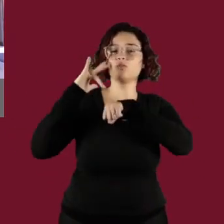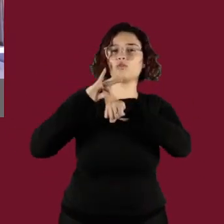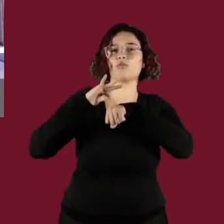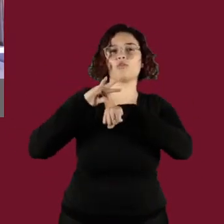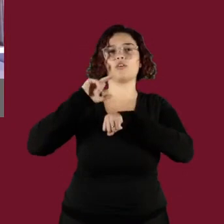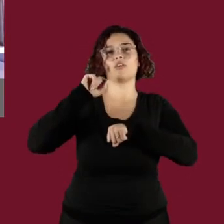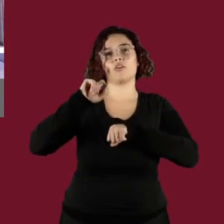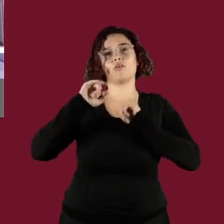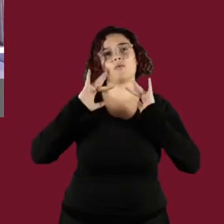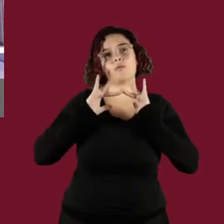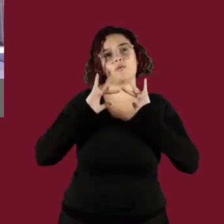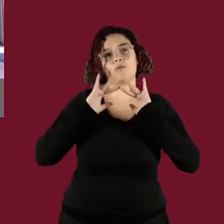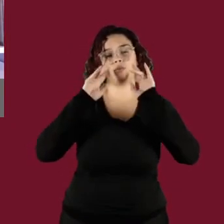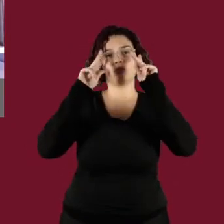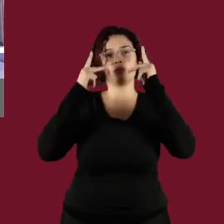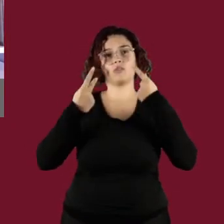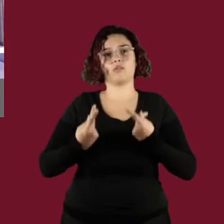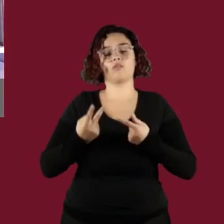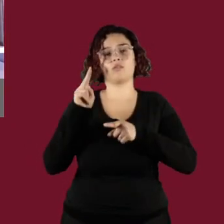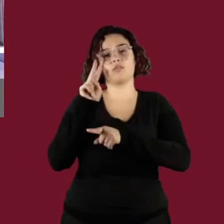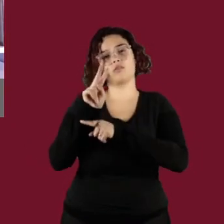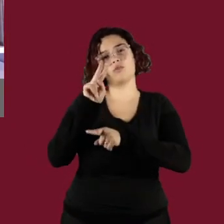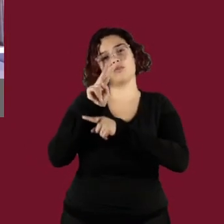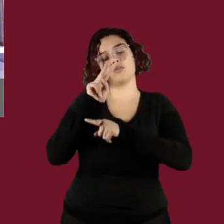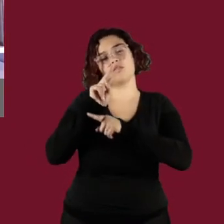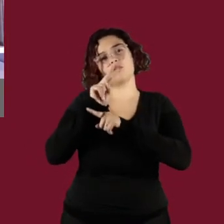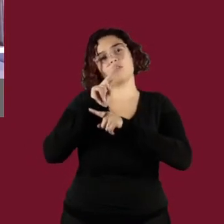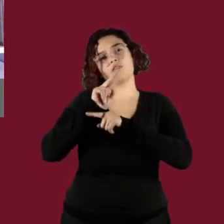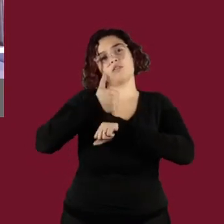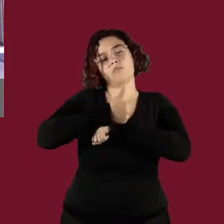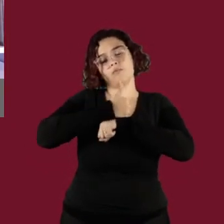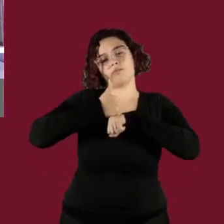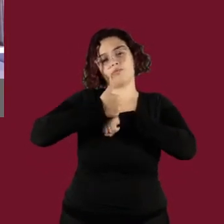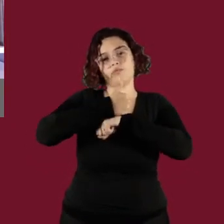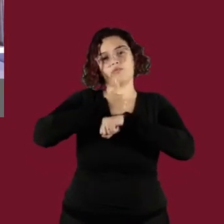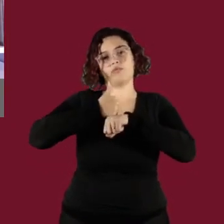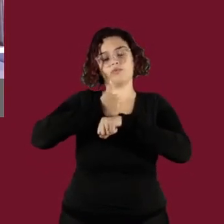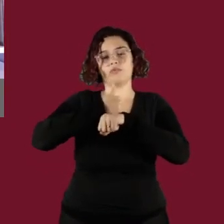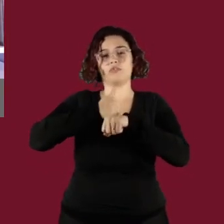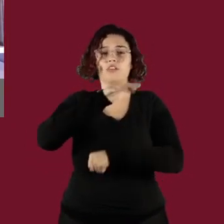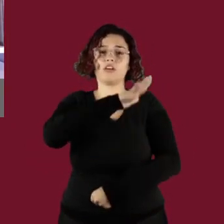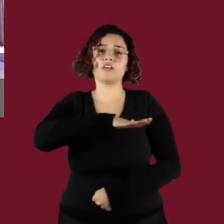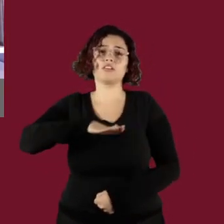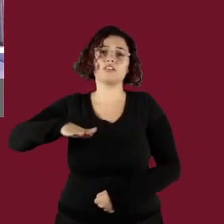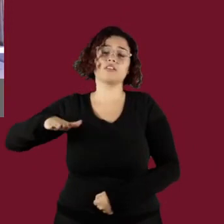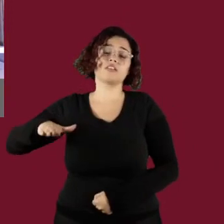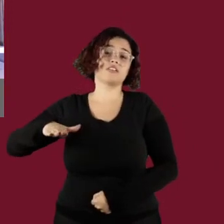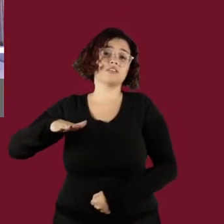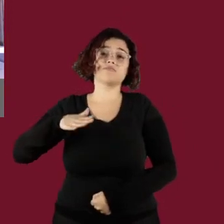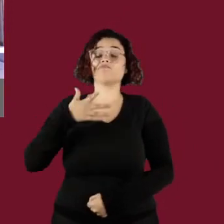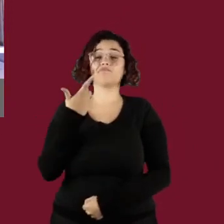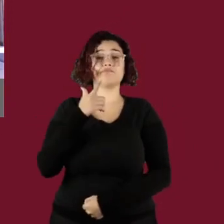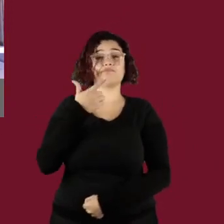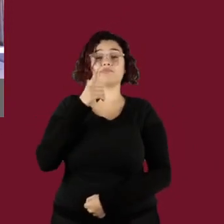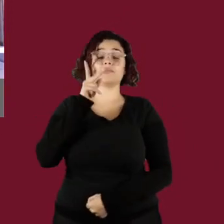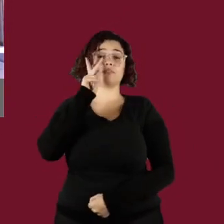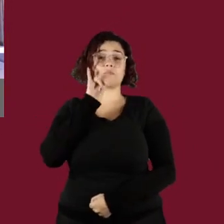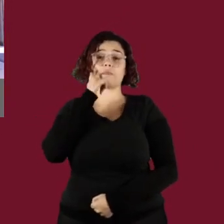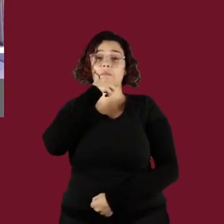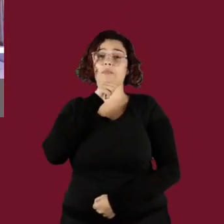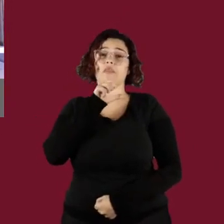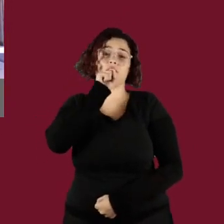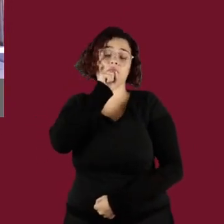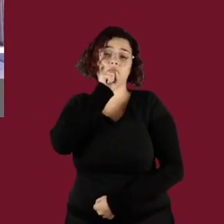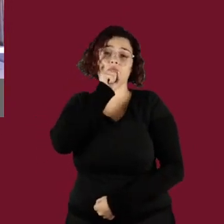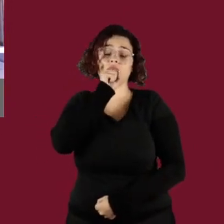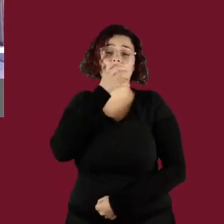um profissional a uma criança órfã, não é verdade? Aquele sinal de proteção que se dá ali.